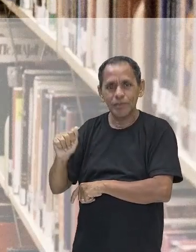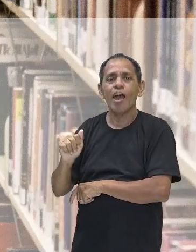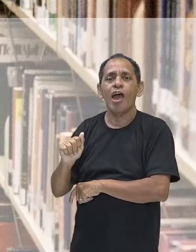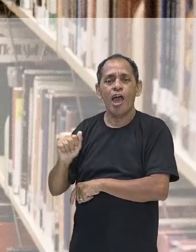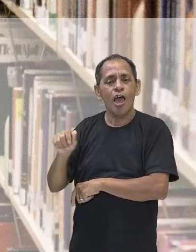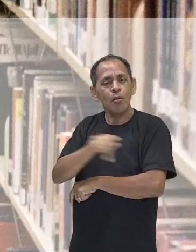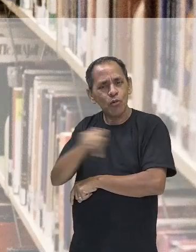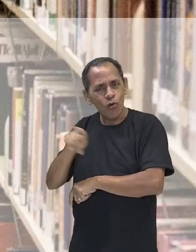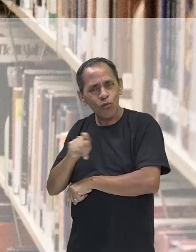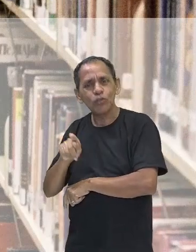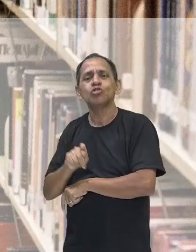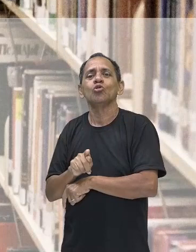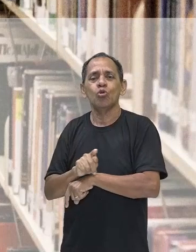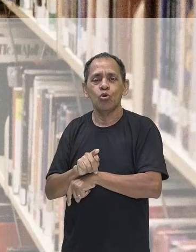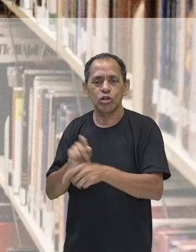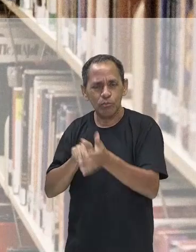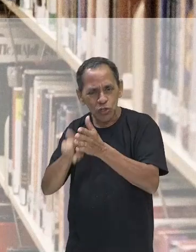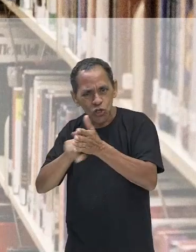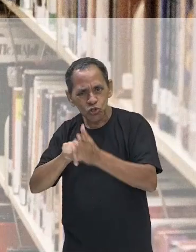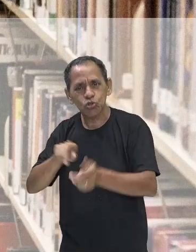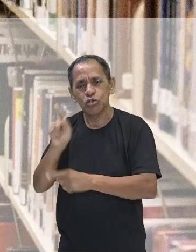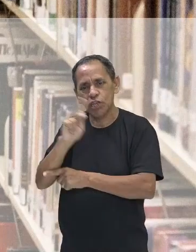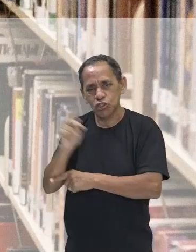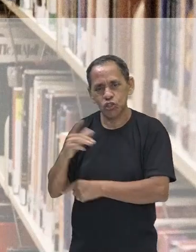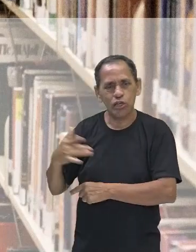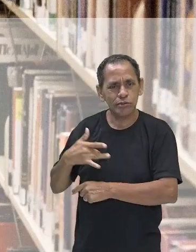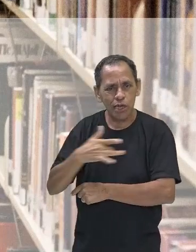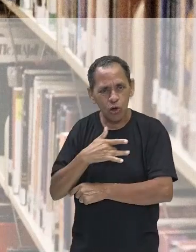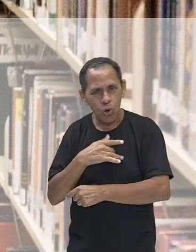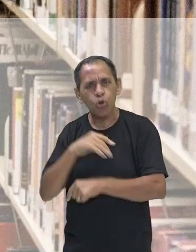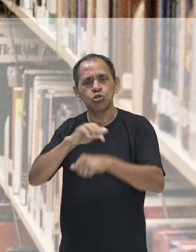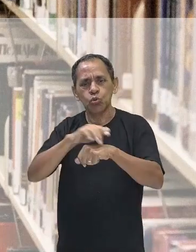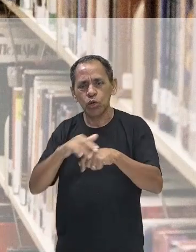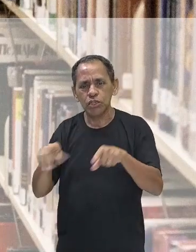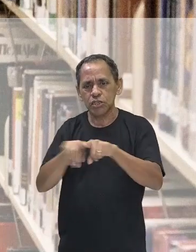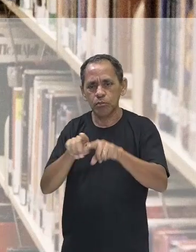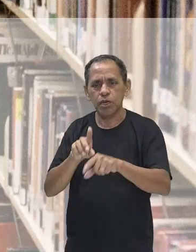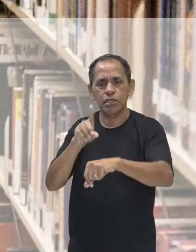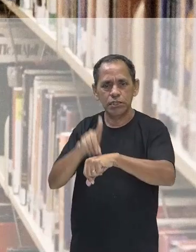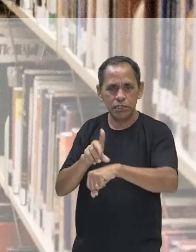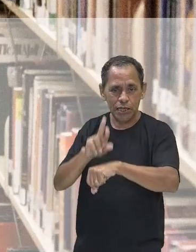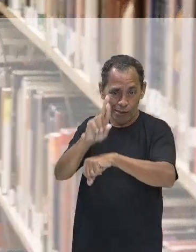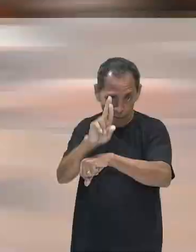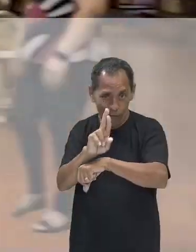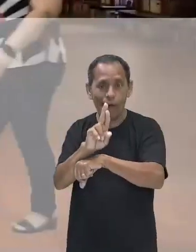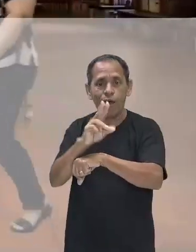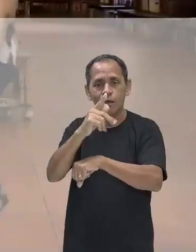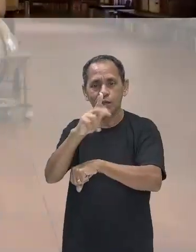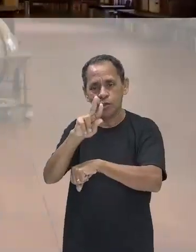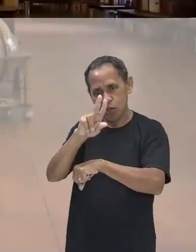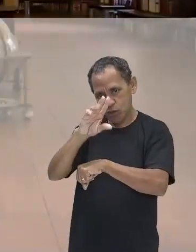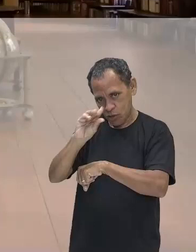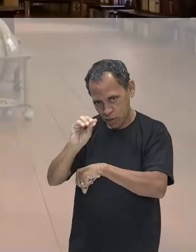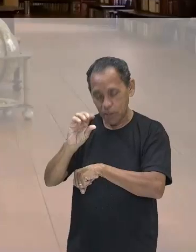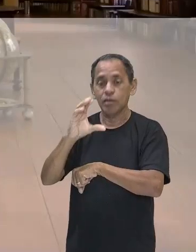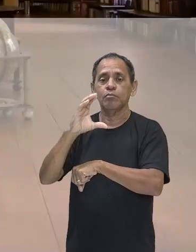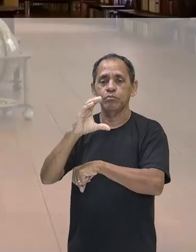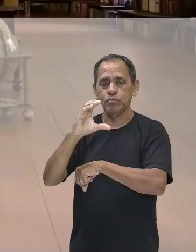e pesquisadora em História da Saúde e das Doenças, com doutorado pela PUC do Rio Grande do Sul.